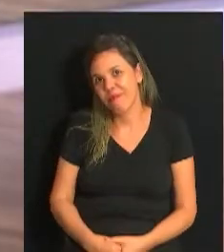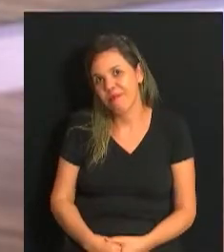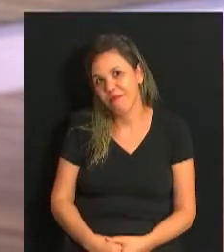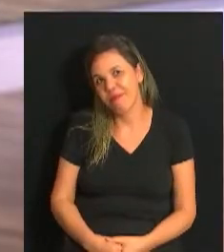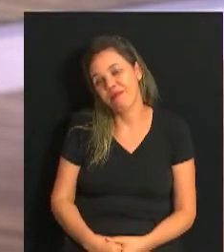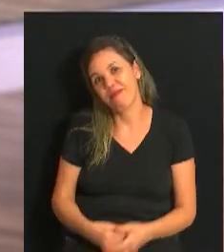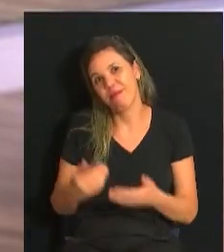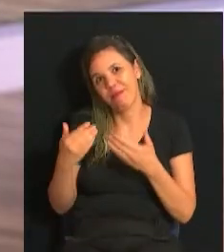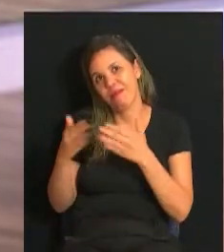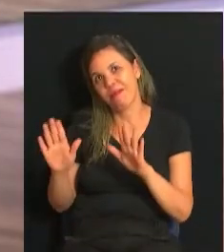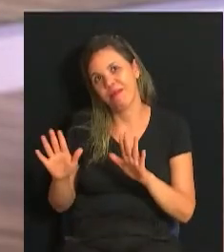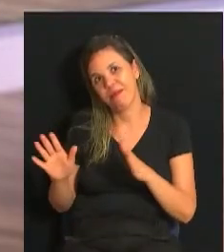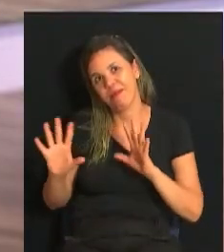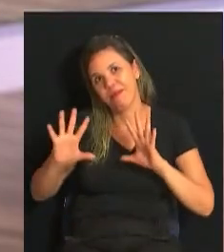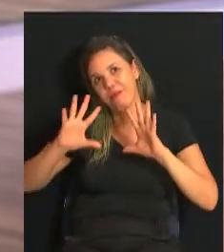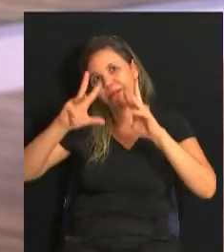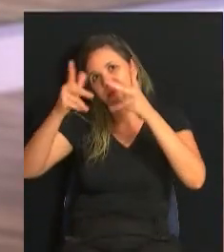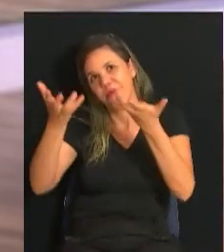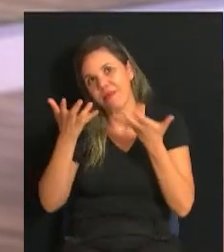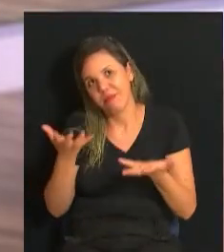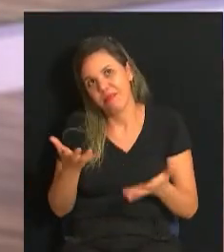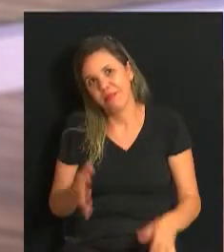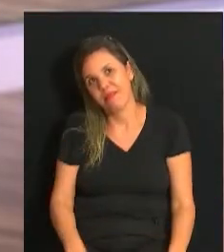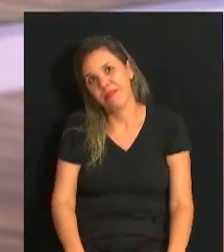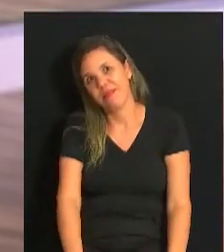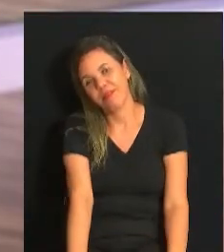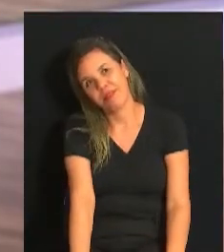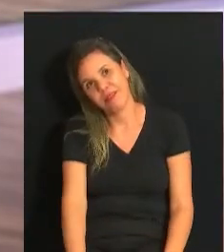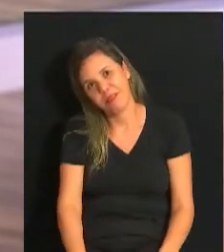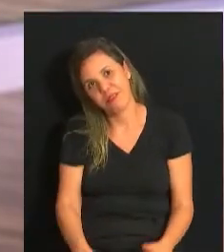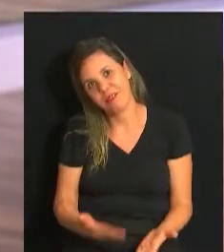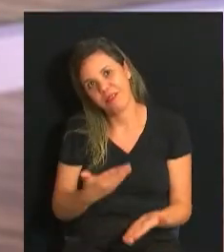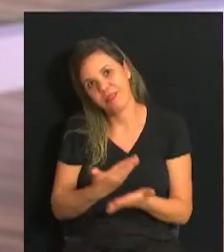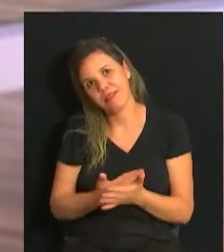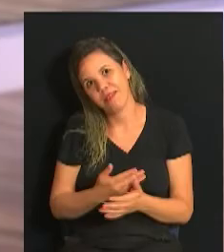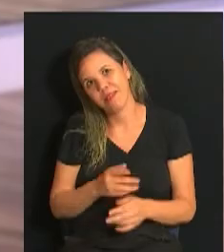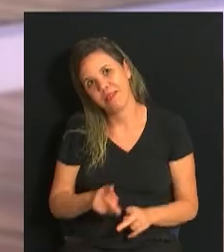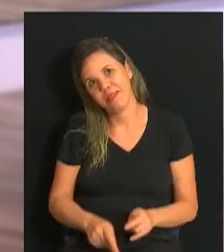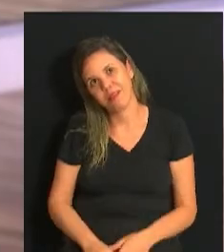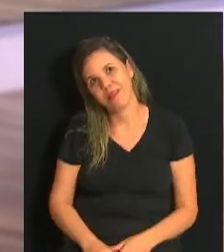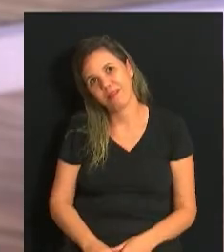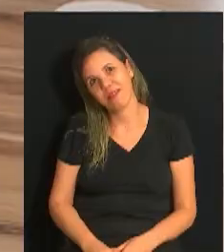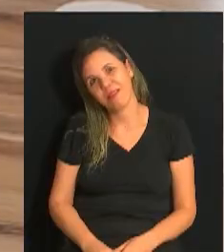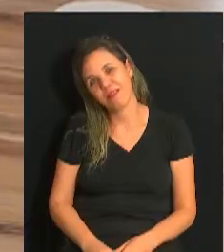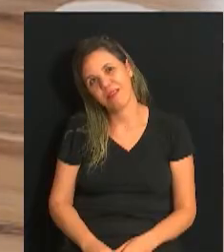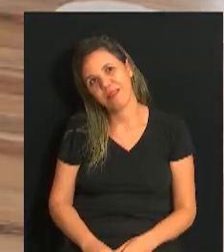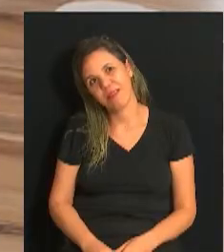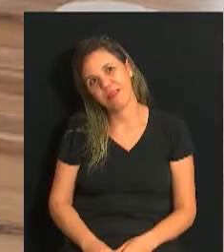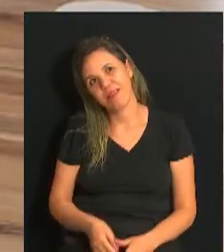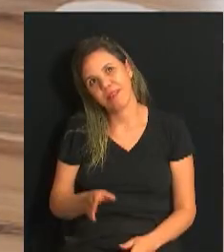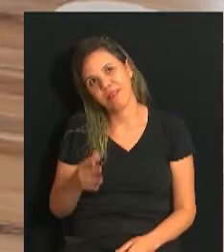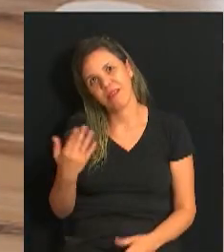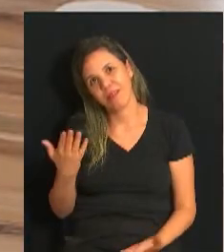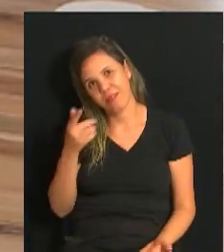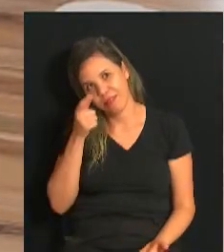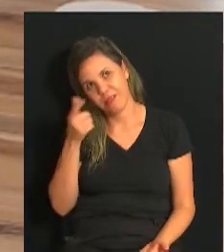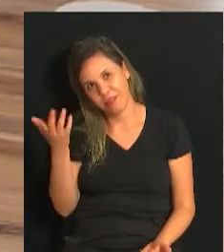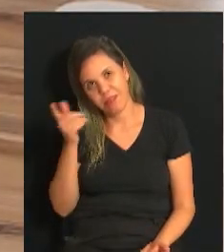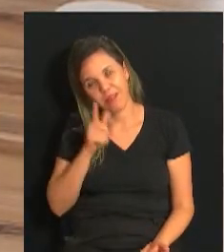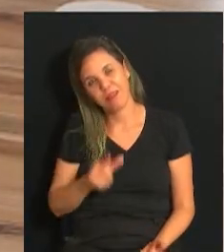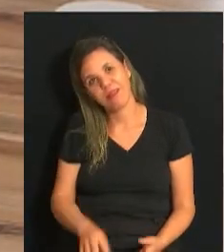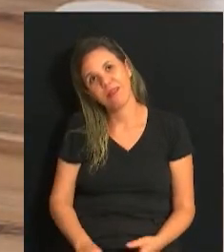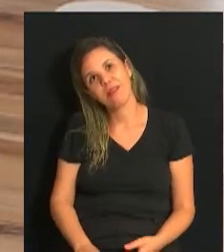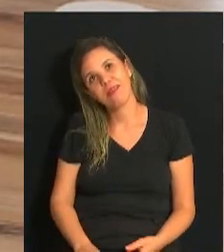aberta todo mundo por esse presentão minha aula tem ritmo lançando esse gente tira então vamos lá